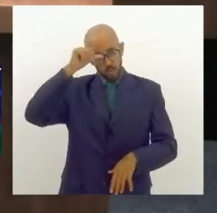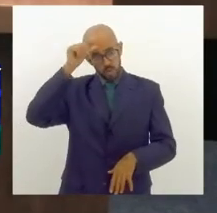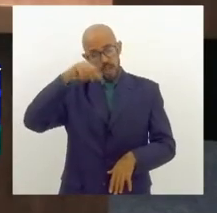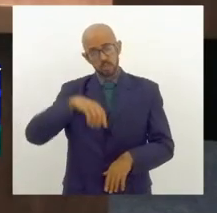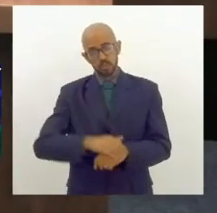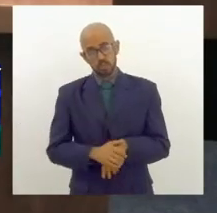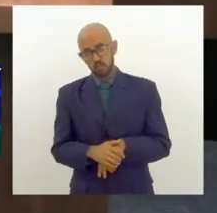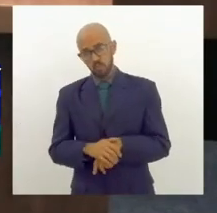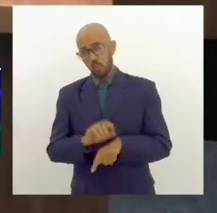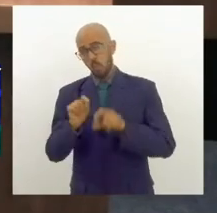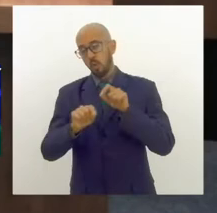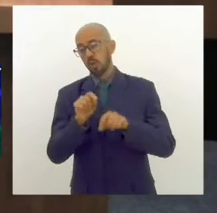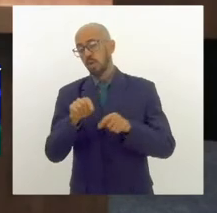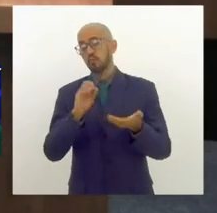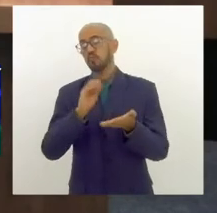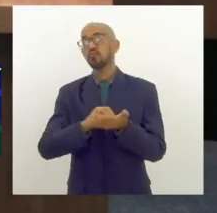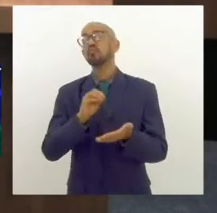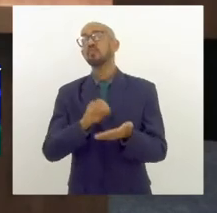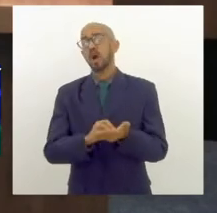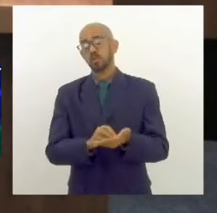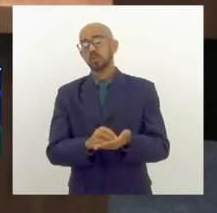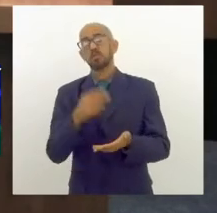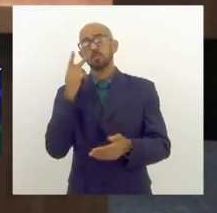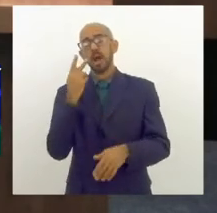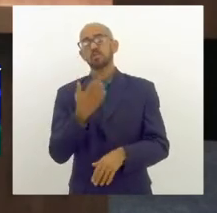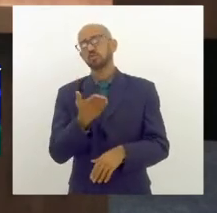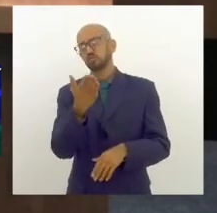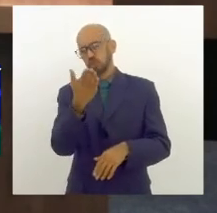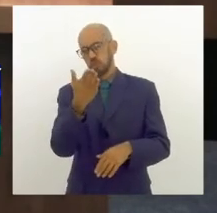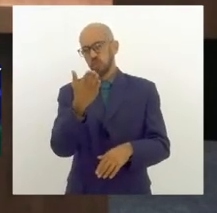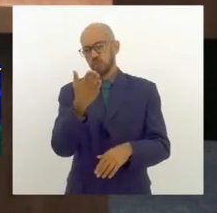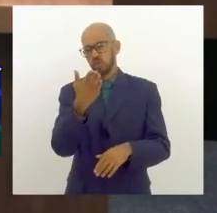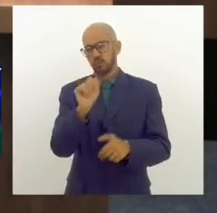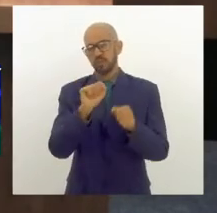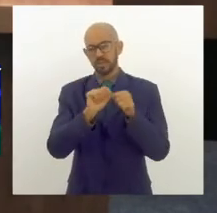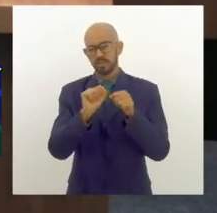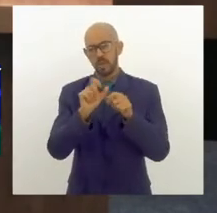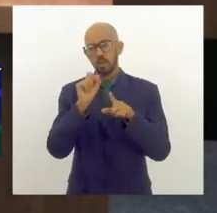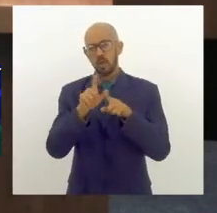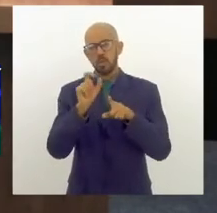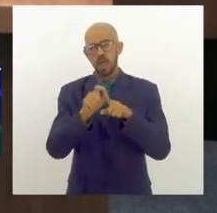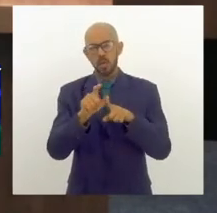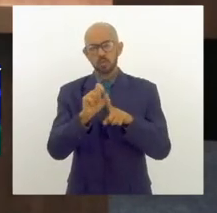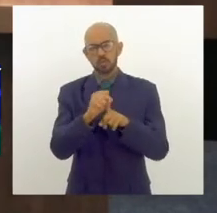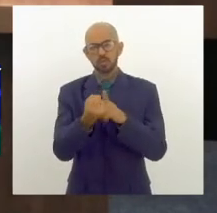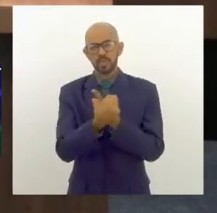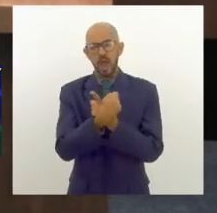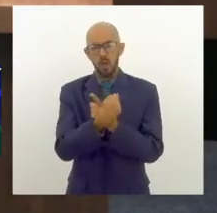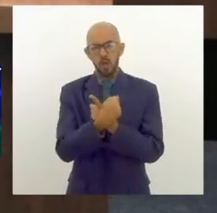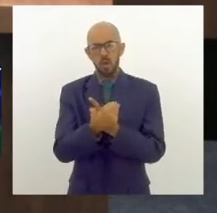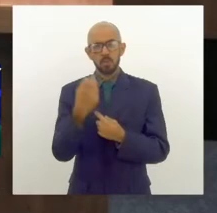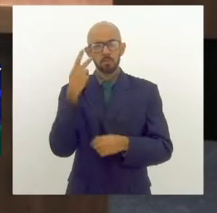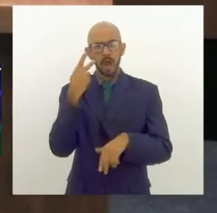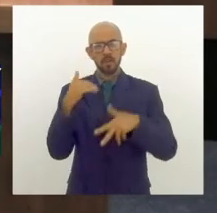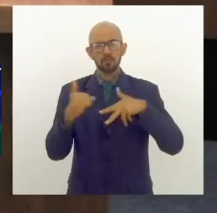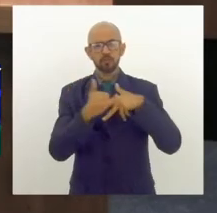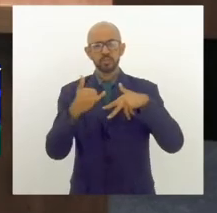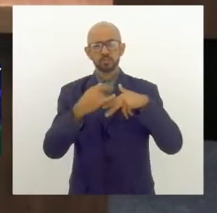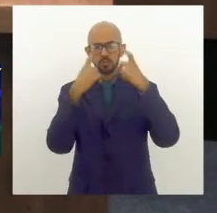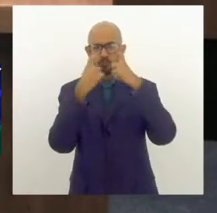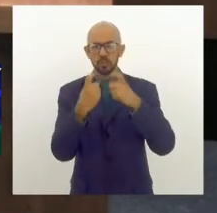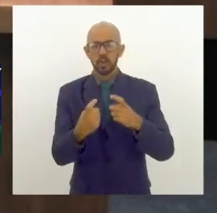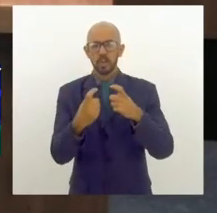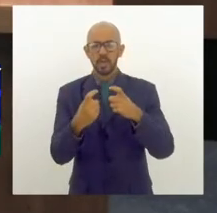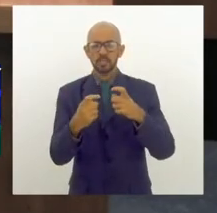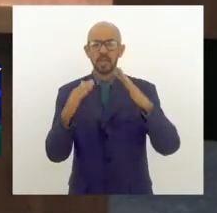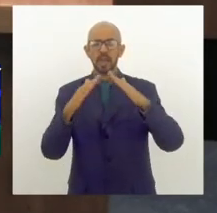que está faltando para o senhor colocar o aluguel social para vítimas de violência